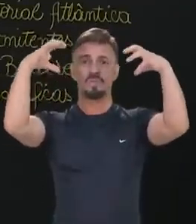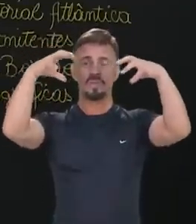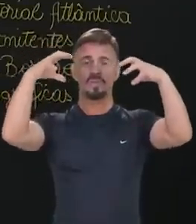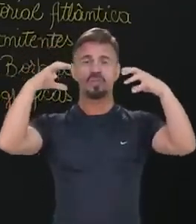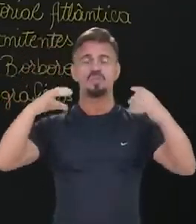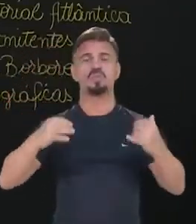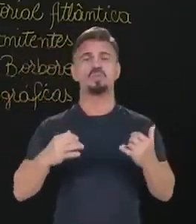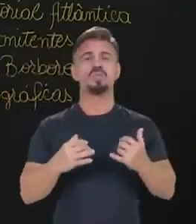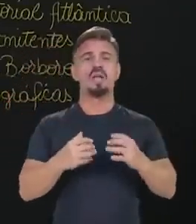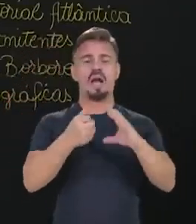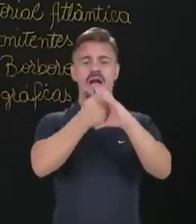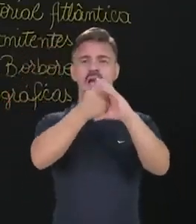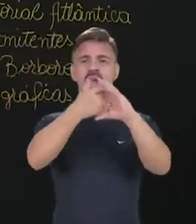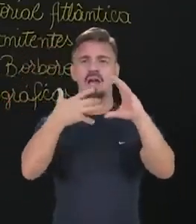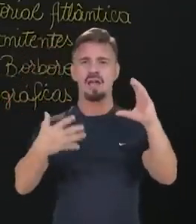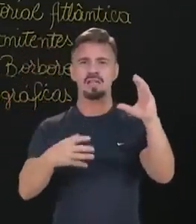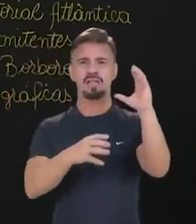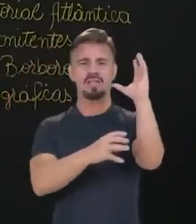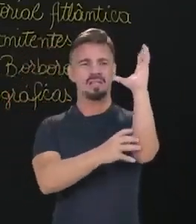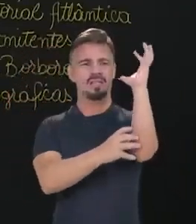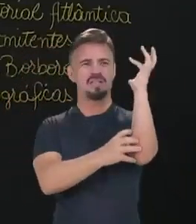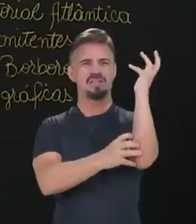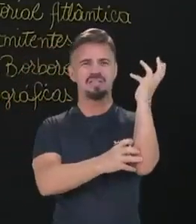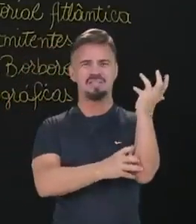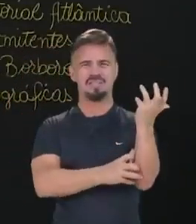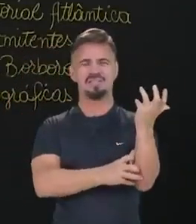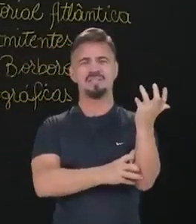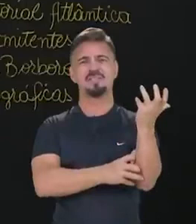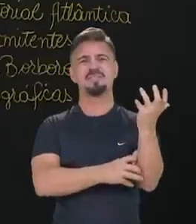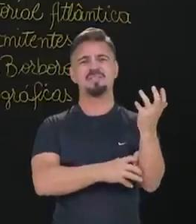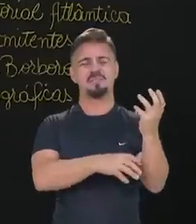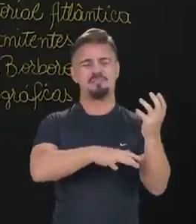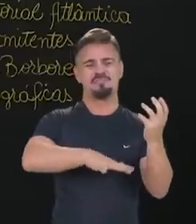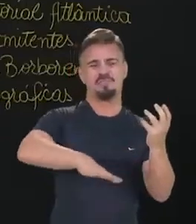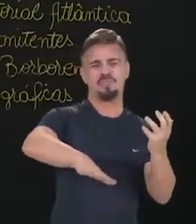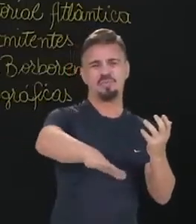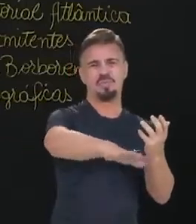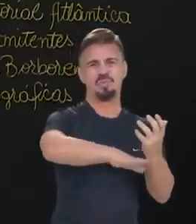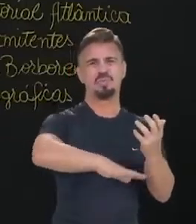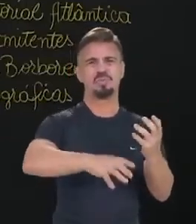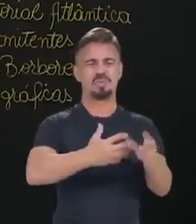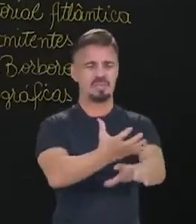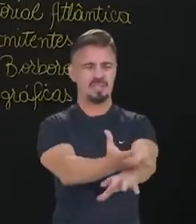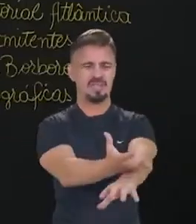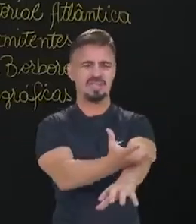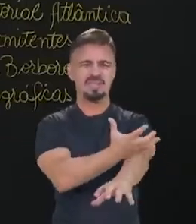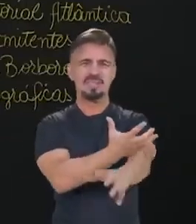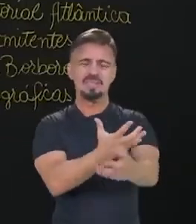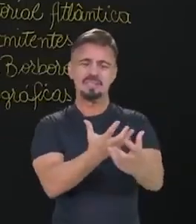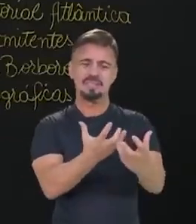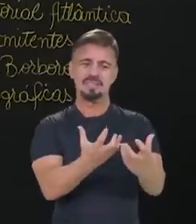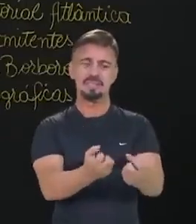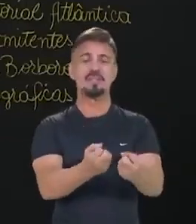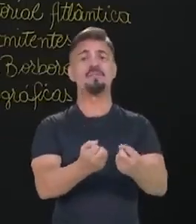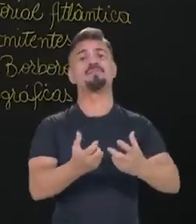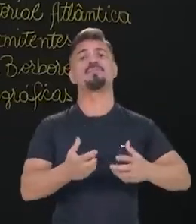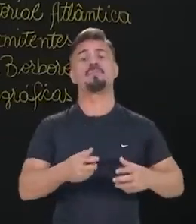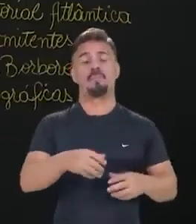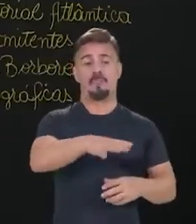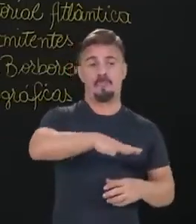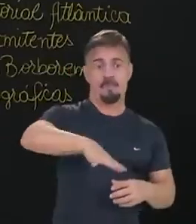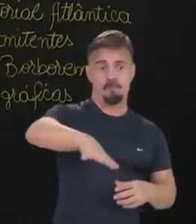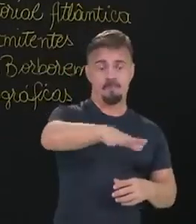Caatinga. Pela falta da água constante nessa região, as bacias hidrográficas são